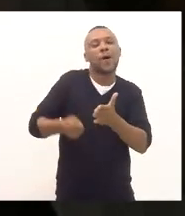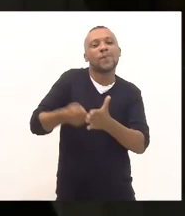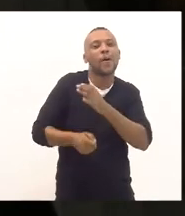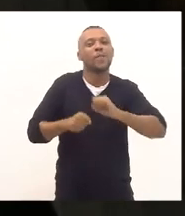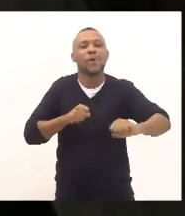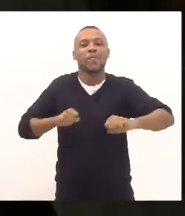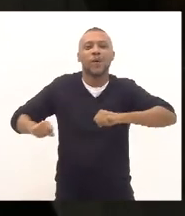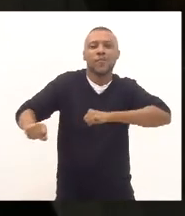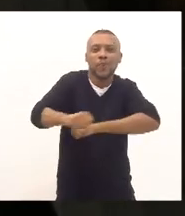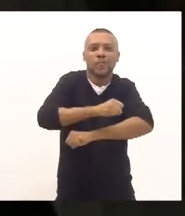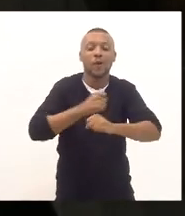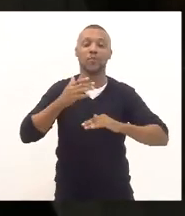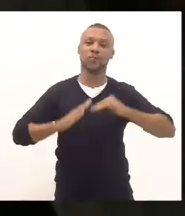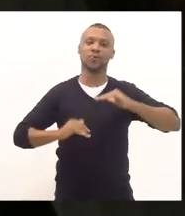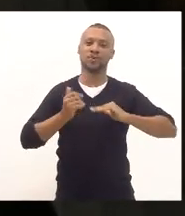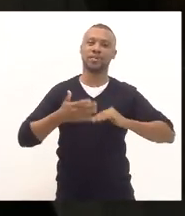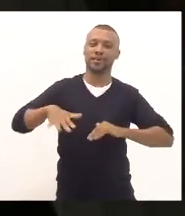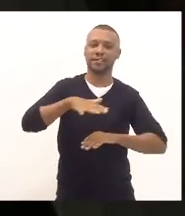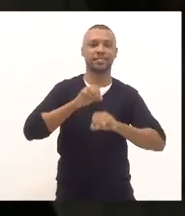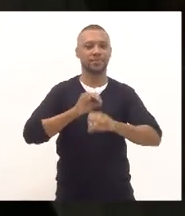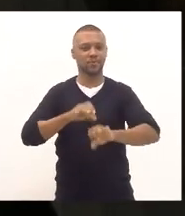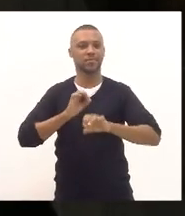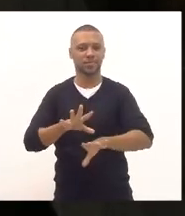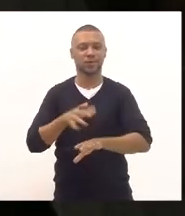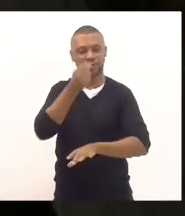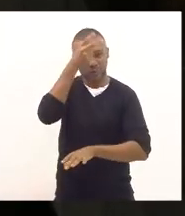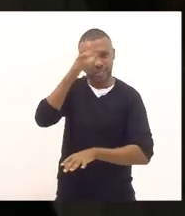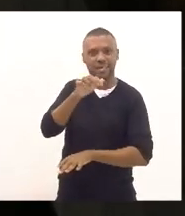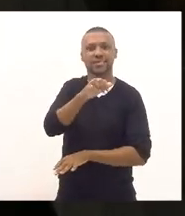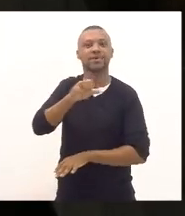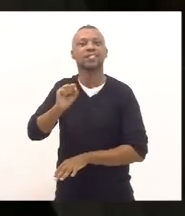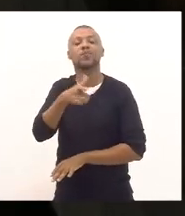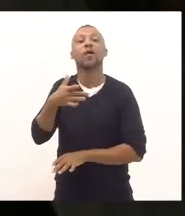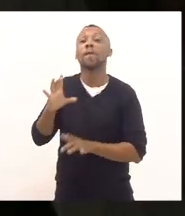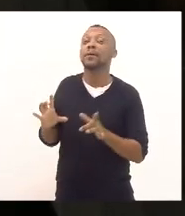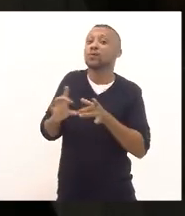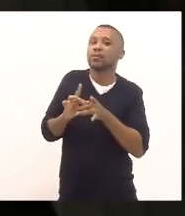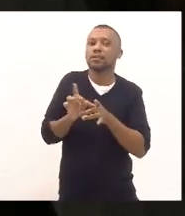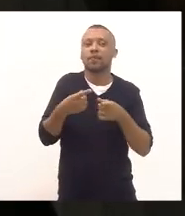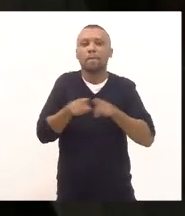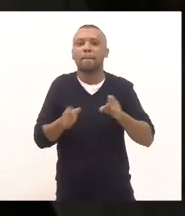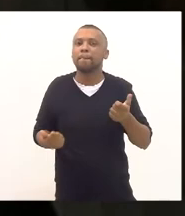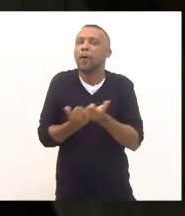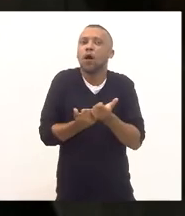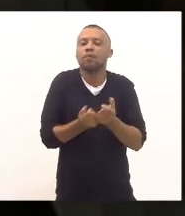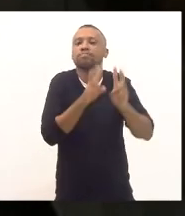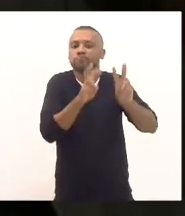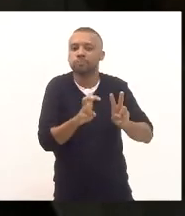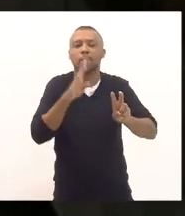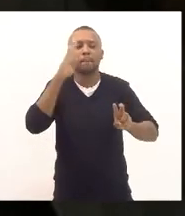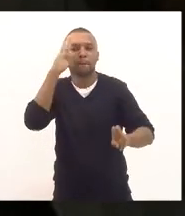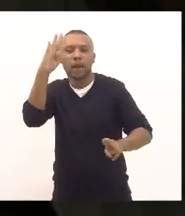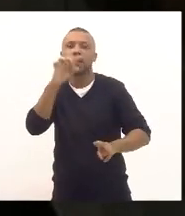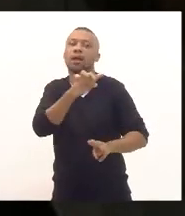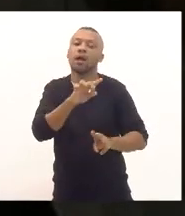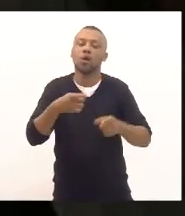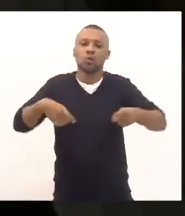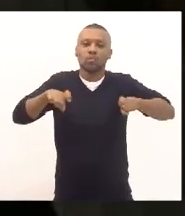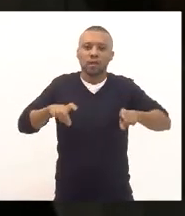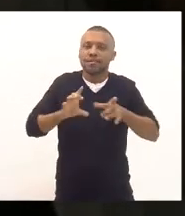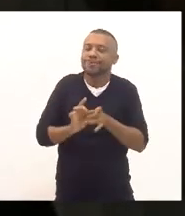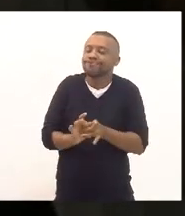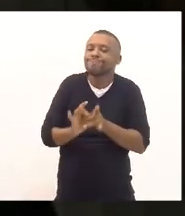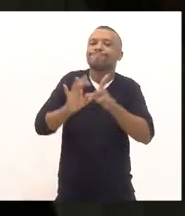dos profissionais da educação da rede Municipal de Caxias me associo a sua pauta prioritária e coloca o nosso mandato